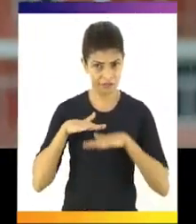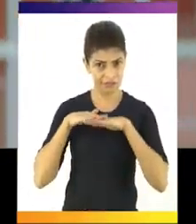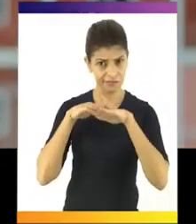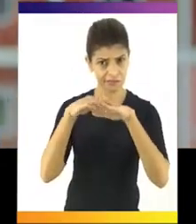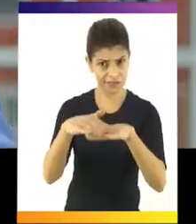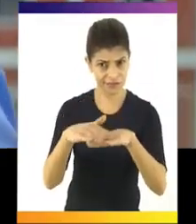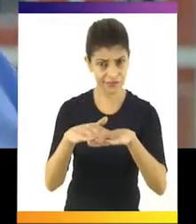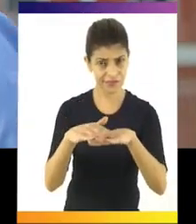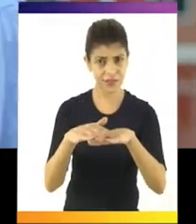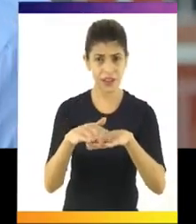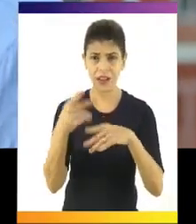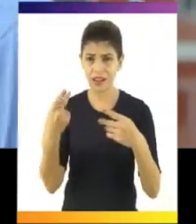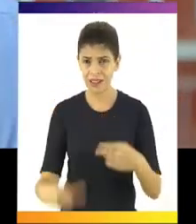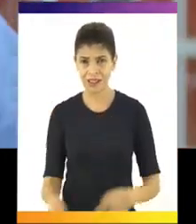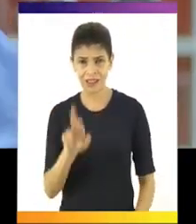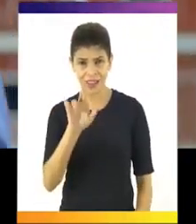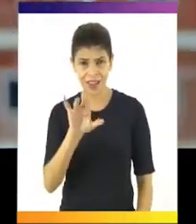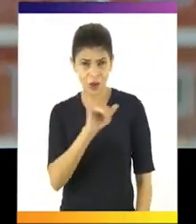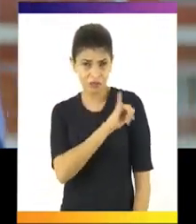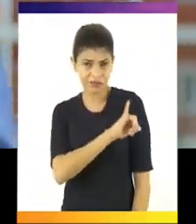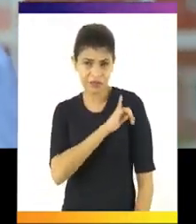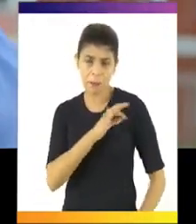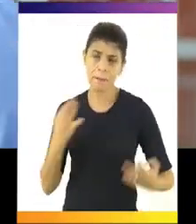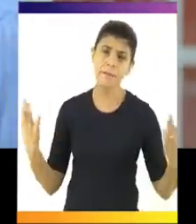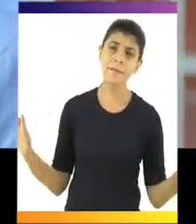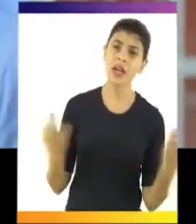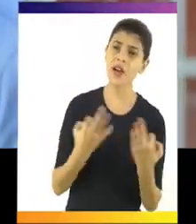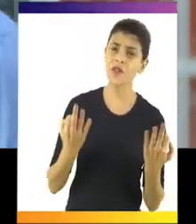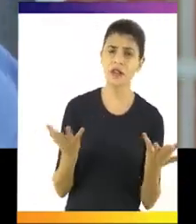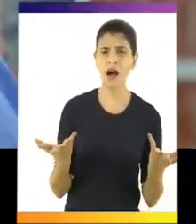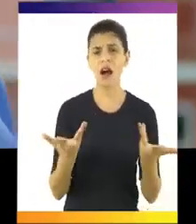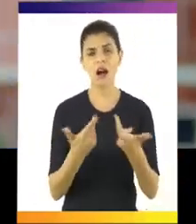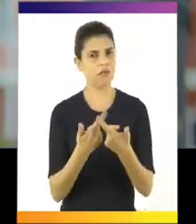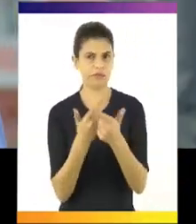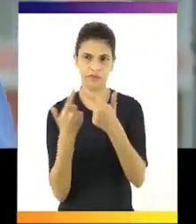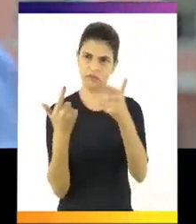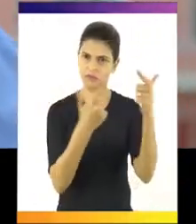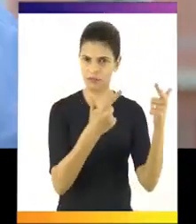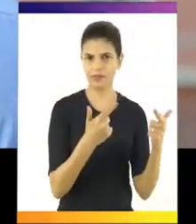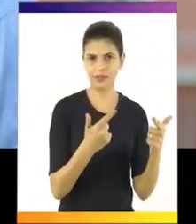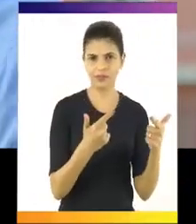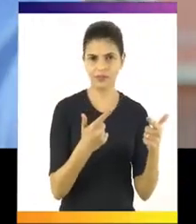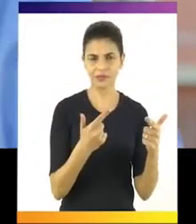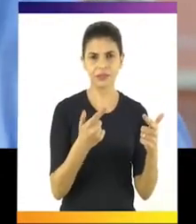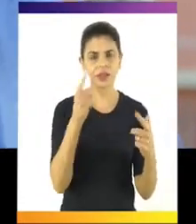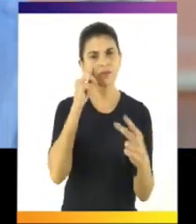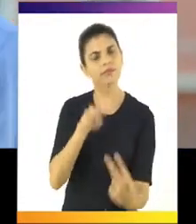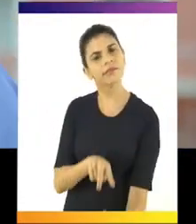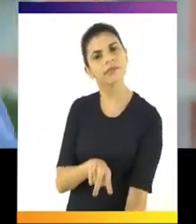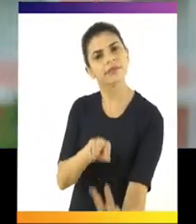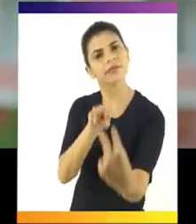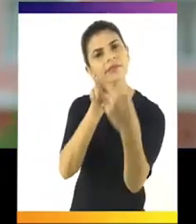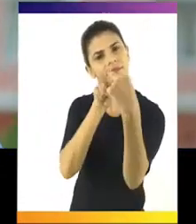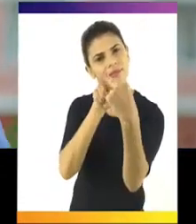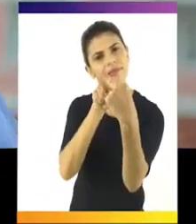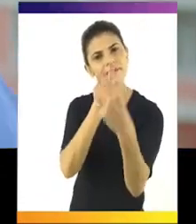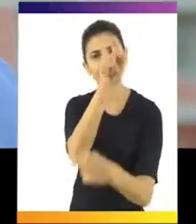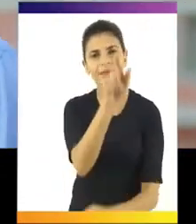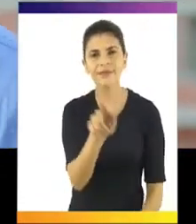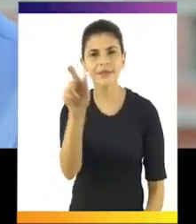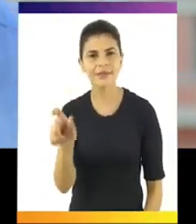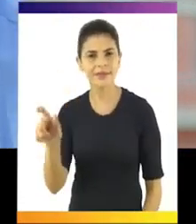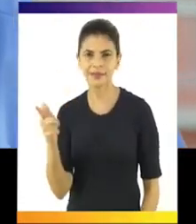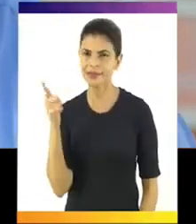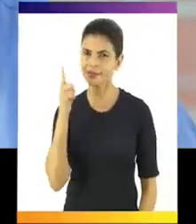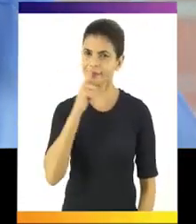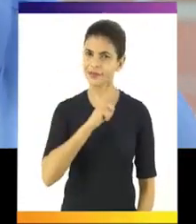Eu não vou dizer para você que no Rio tá tudo perfeito, até porque não tá. Mas eu posso, olhando nos olhos de